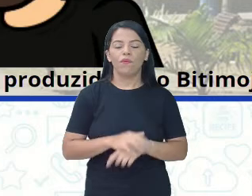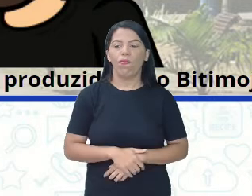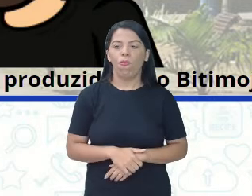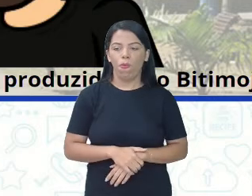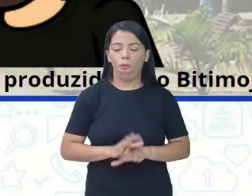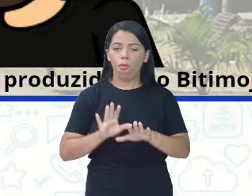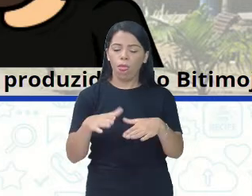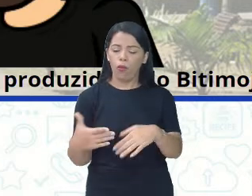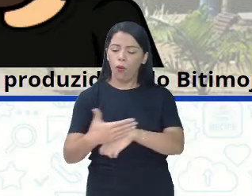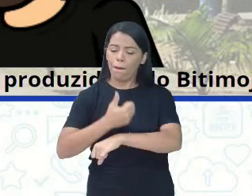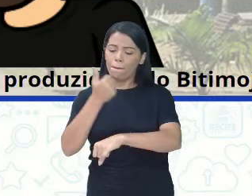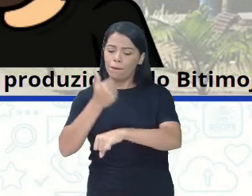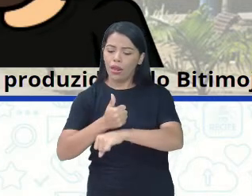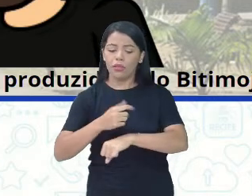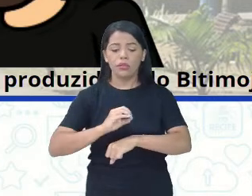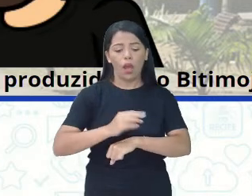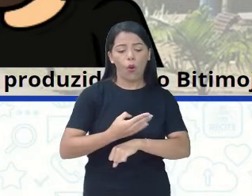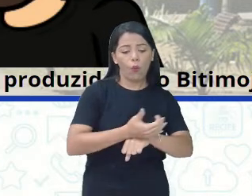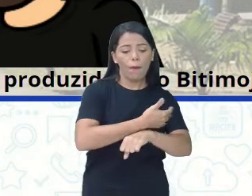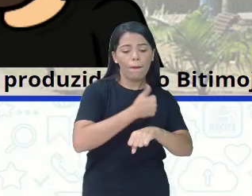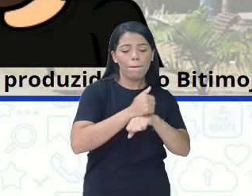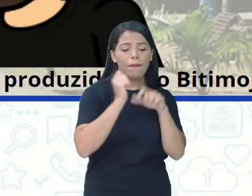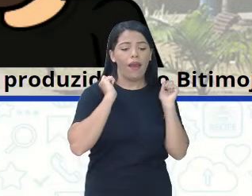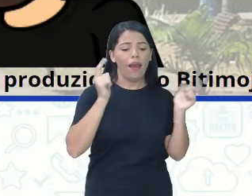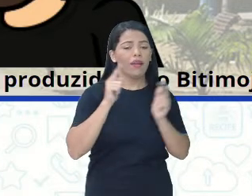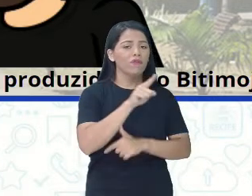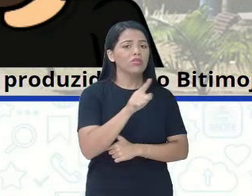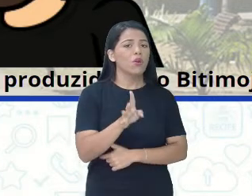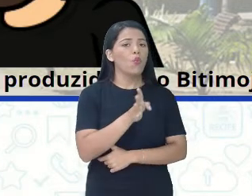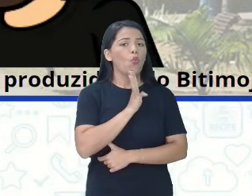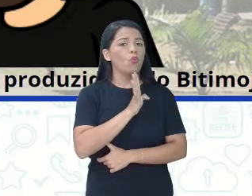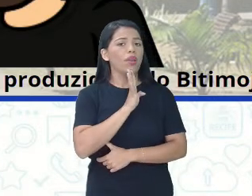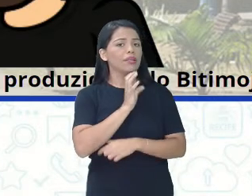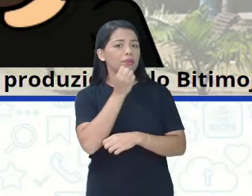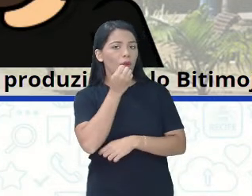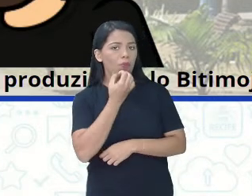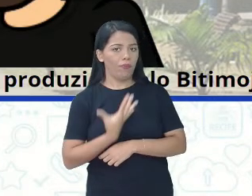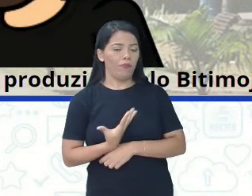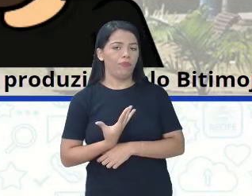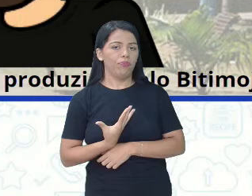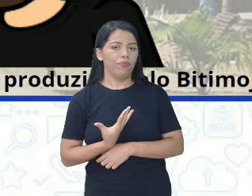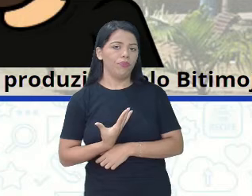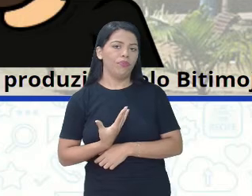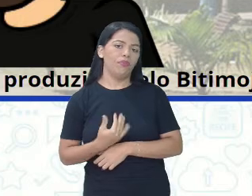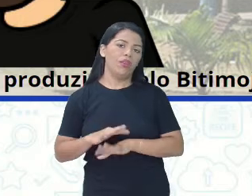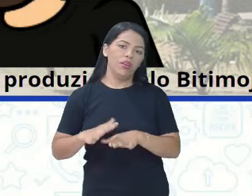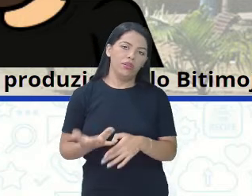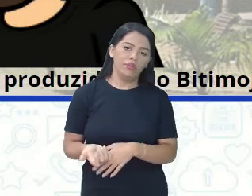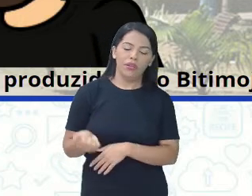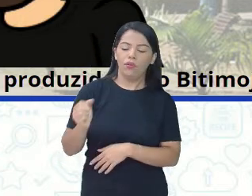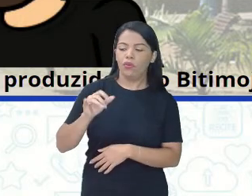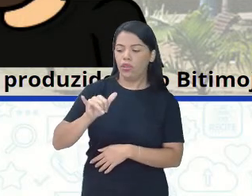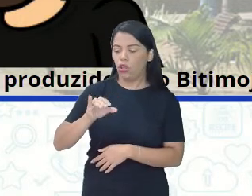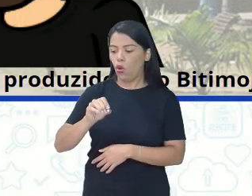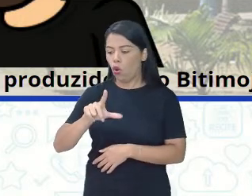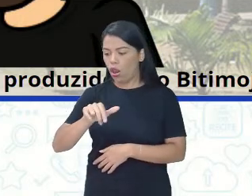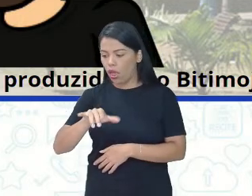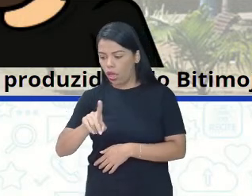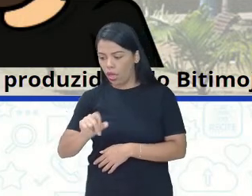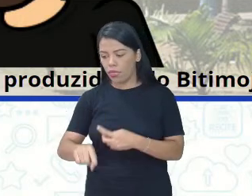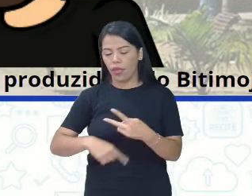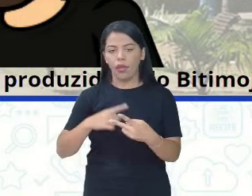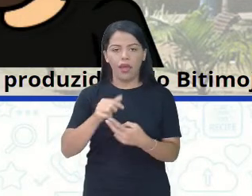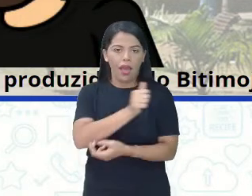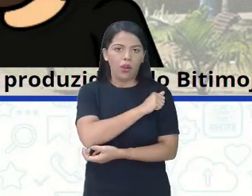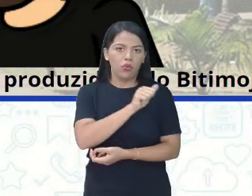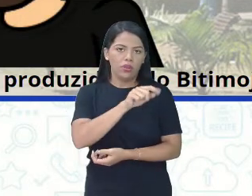ou parques da nossa cidade você conhece bem, né? Fora a Adriane aí, a professora Yolanda, e eu também no caso,